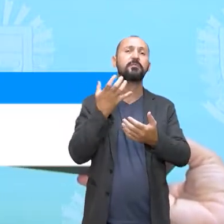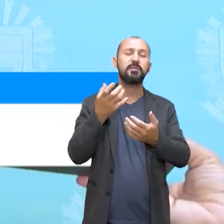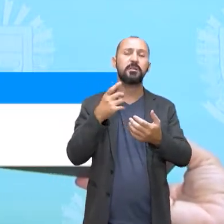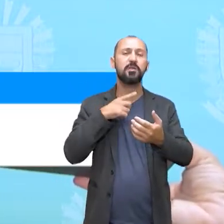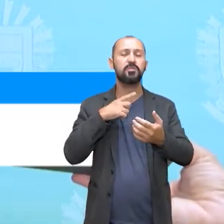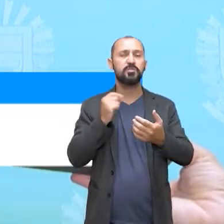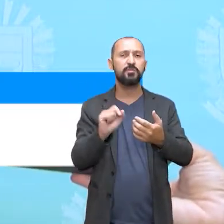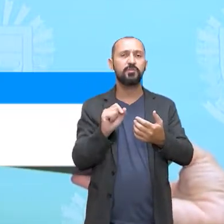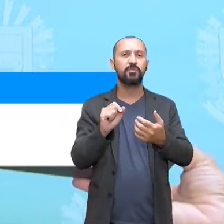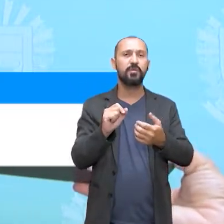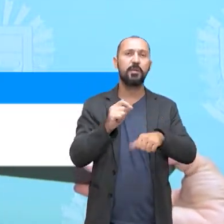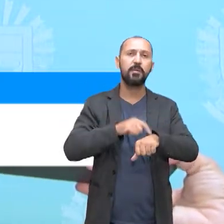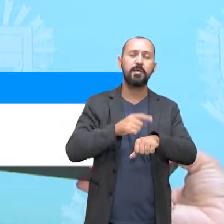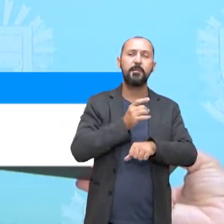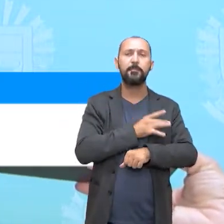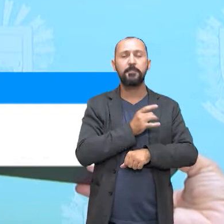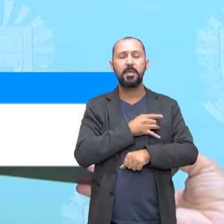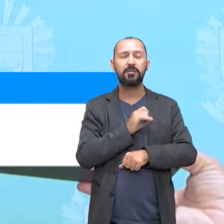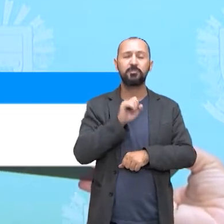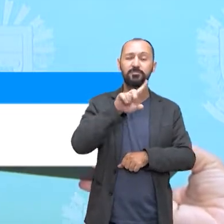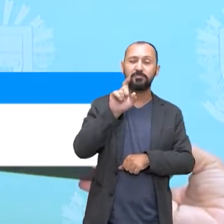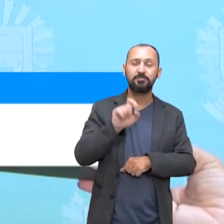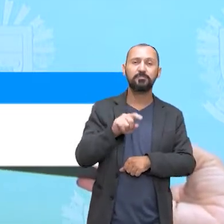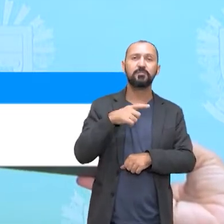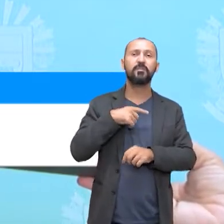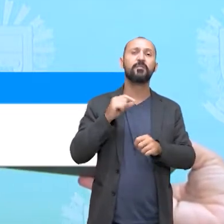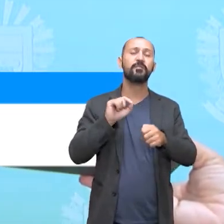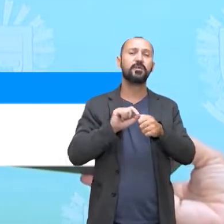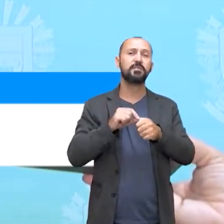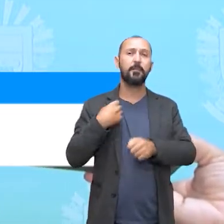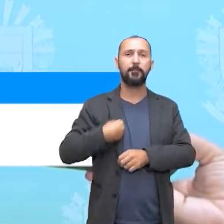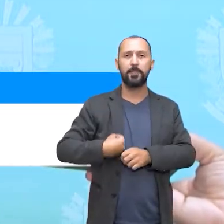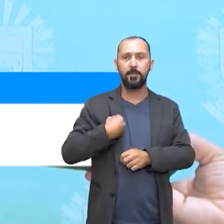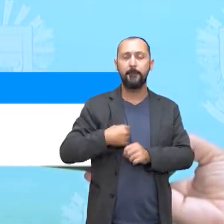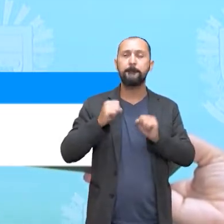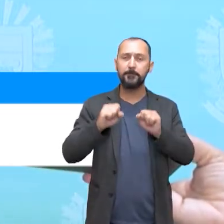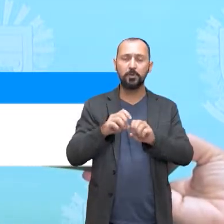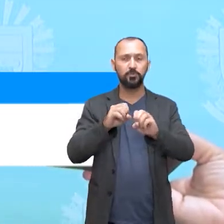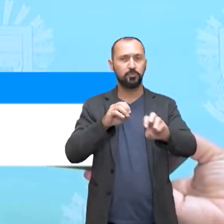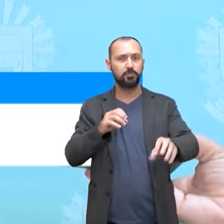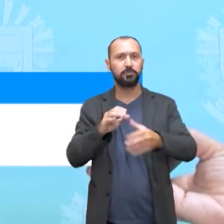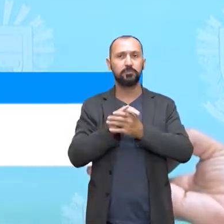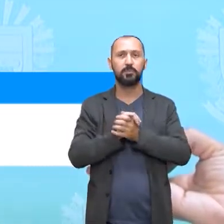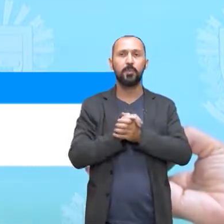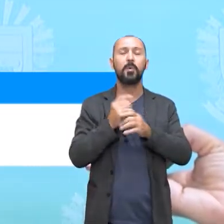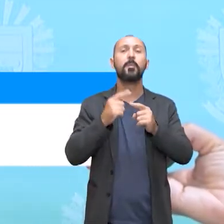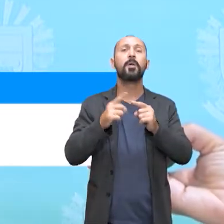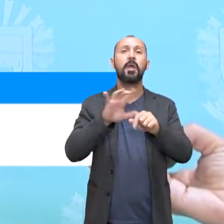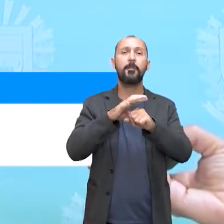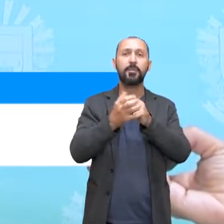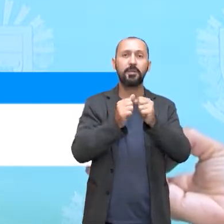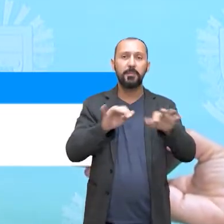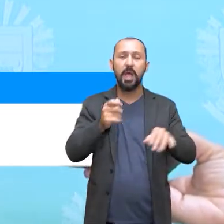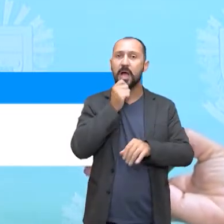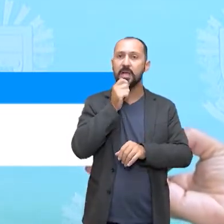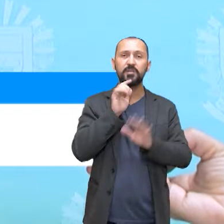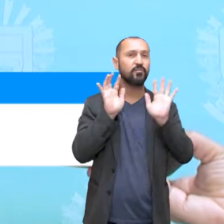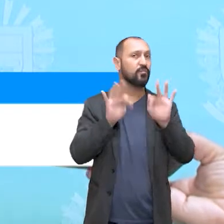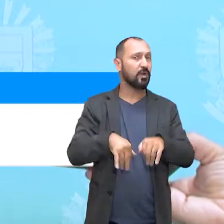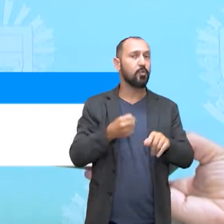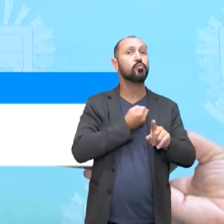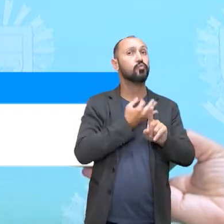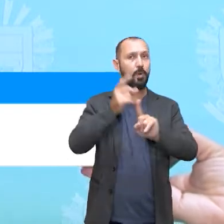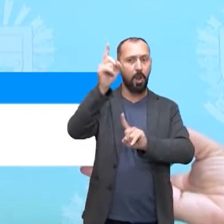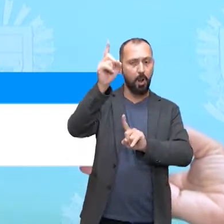que tiverem um pouco de medo, um receio de fazer presencial, pode fazer online, porque a pandemia ainda